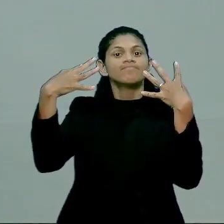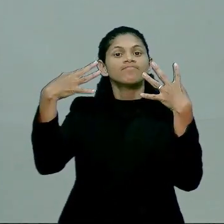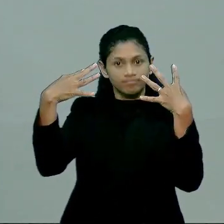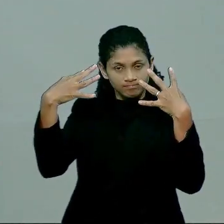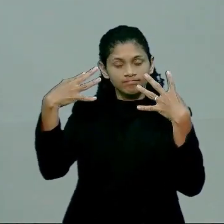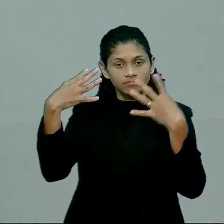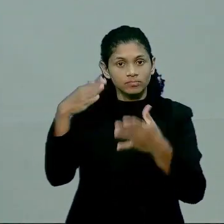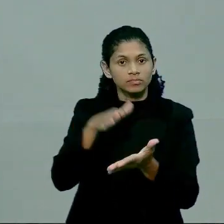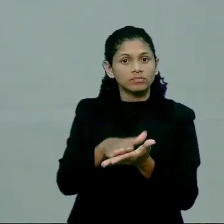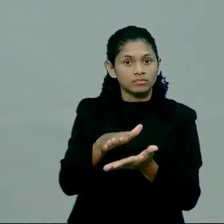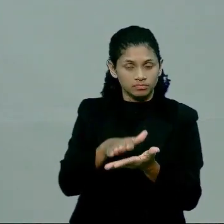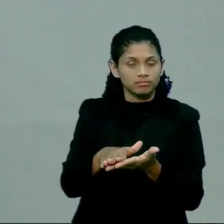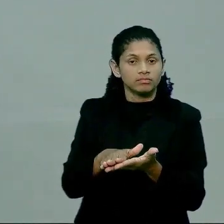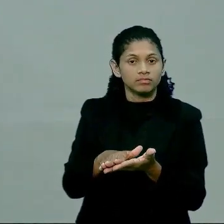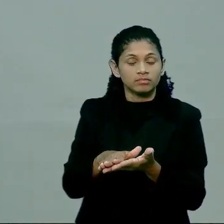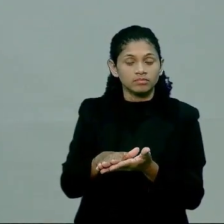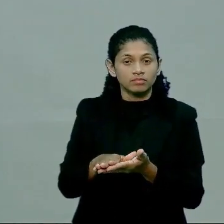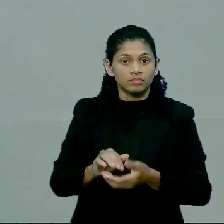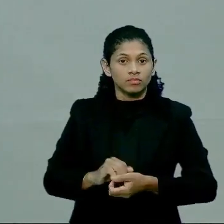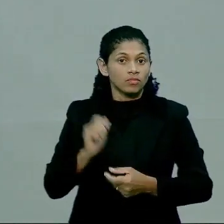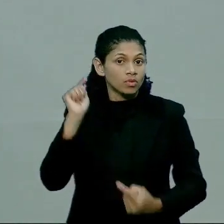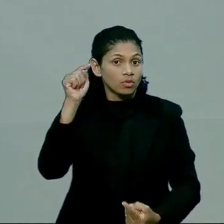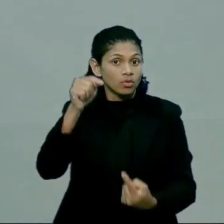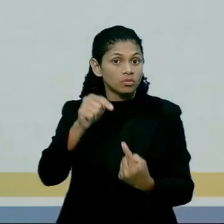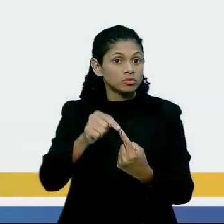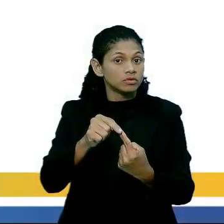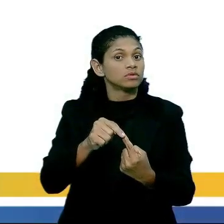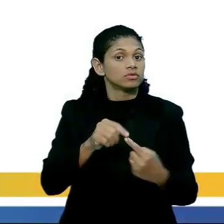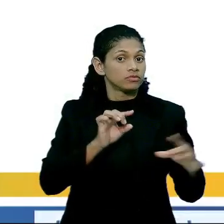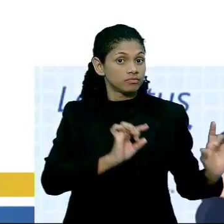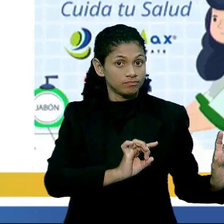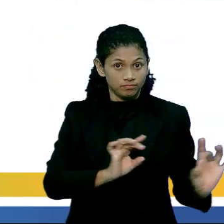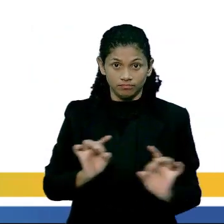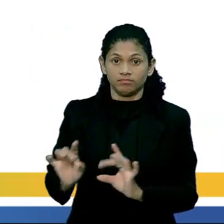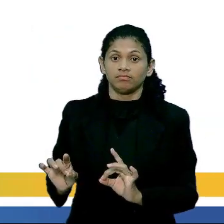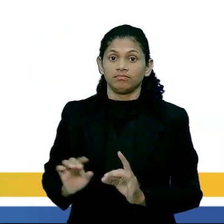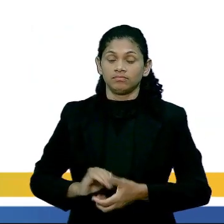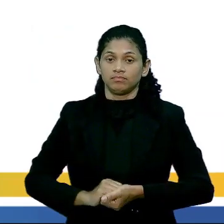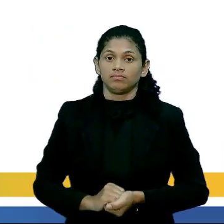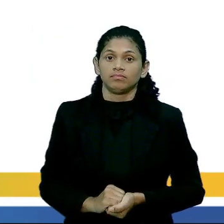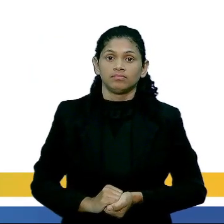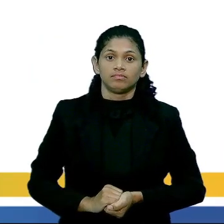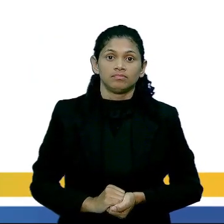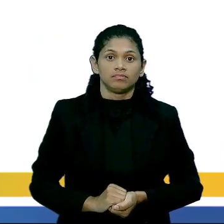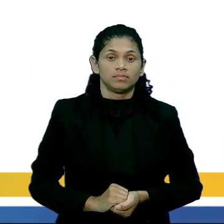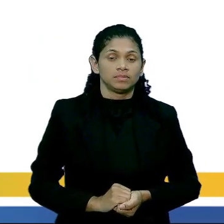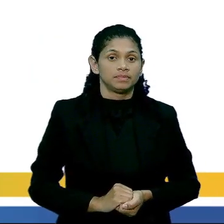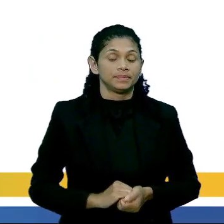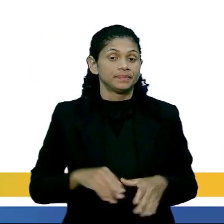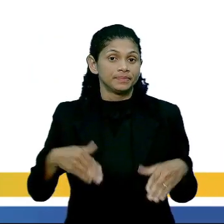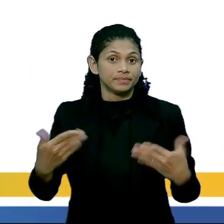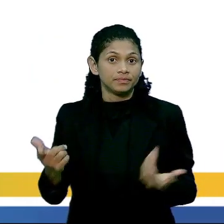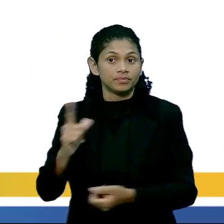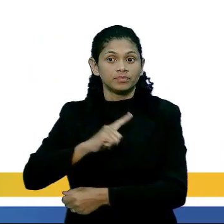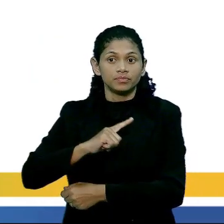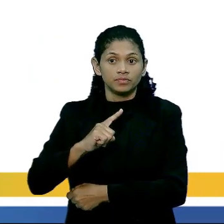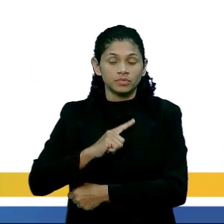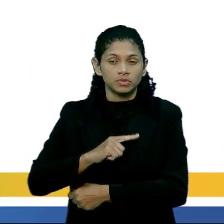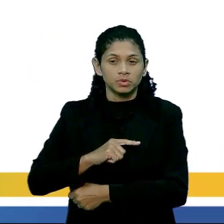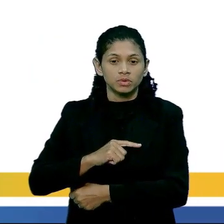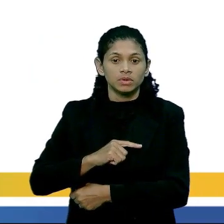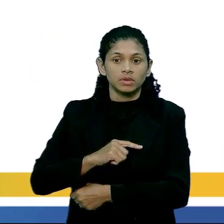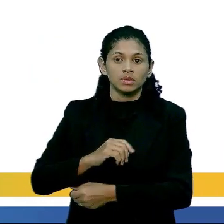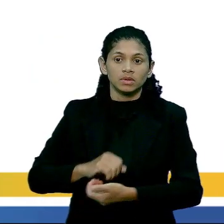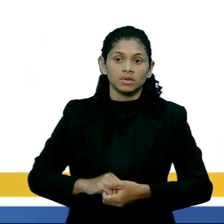no intuito de que de cumprir uma função social quer vender tá então a gente também tem campanha